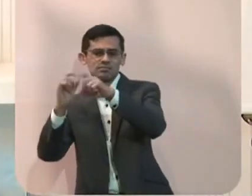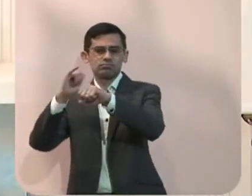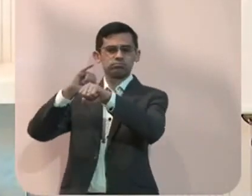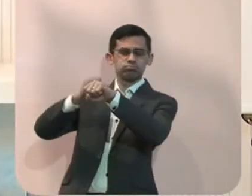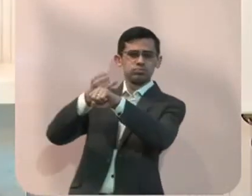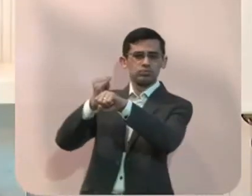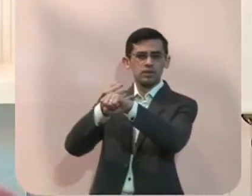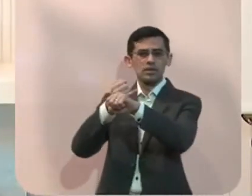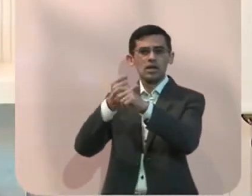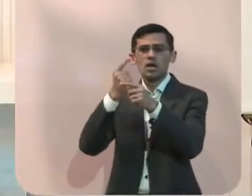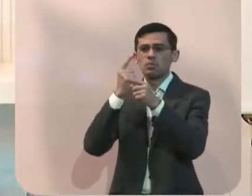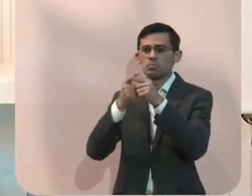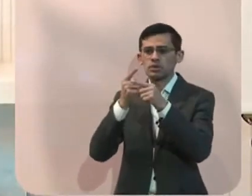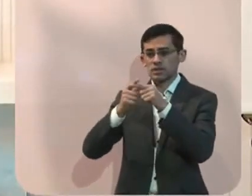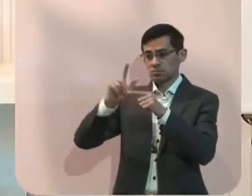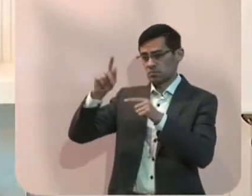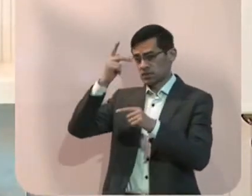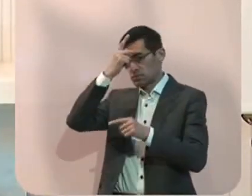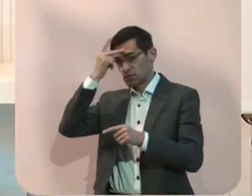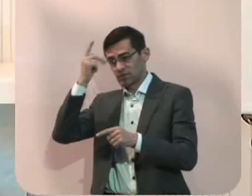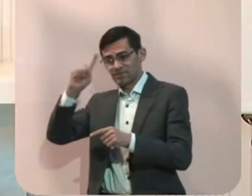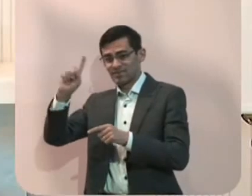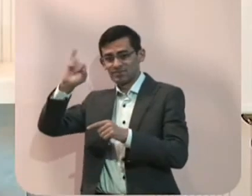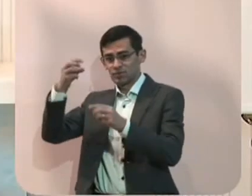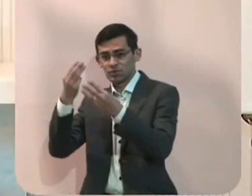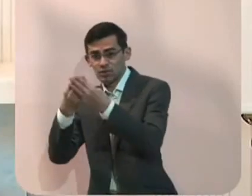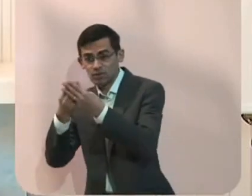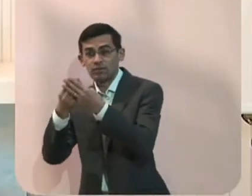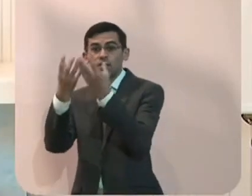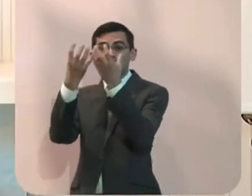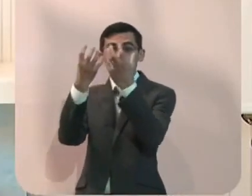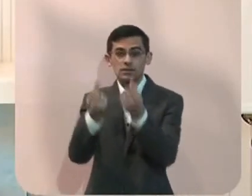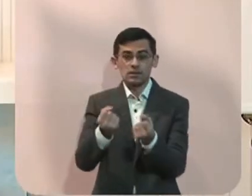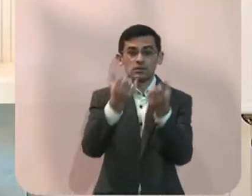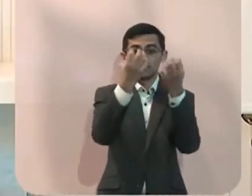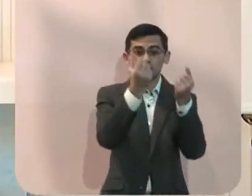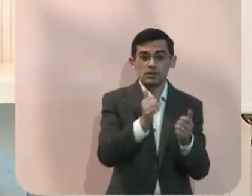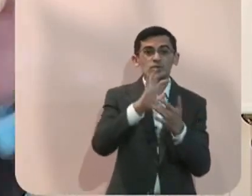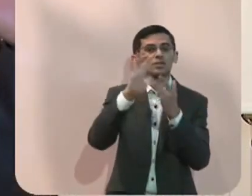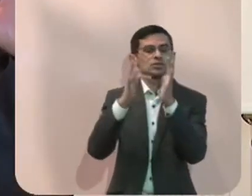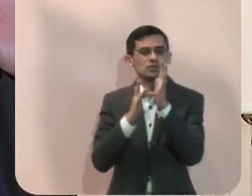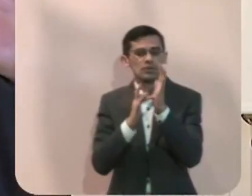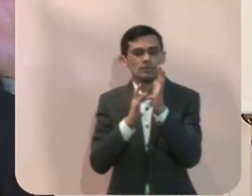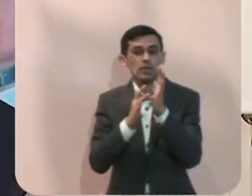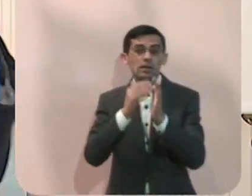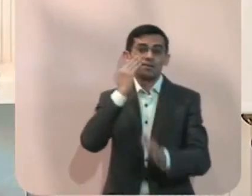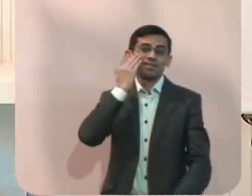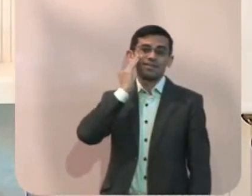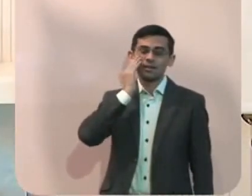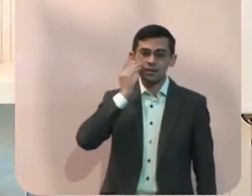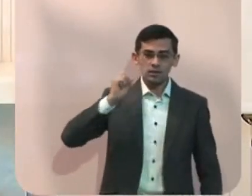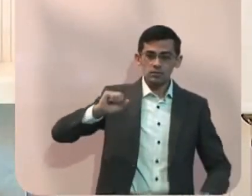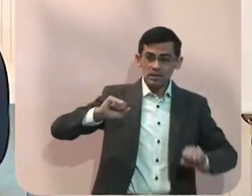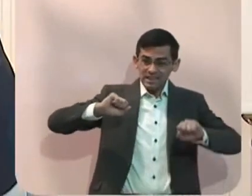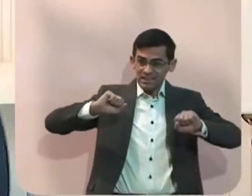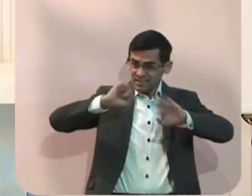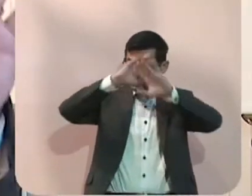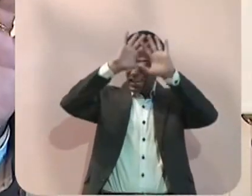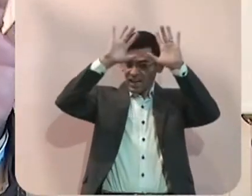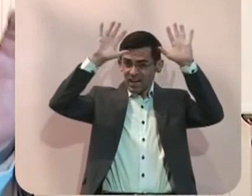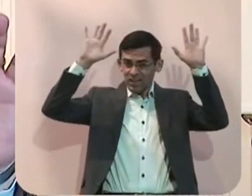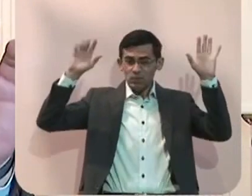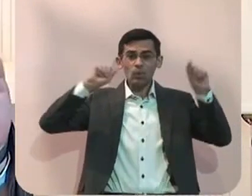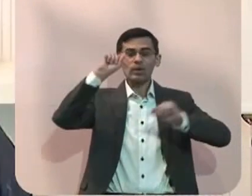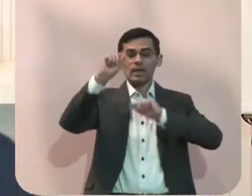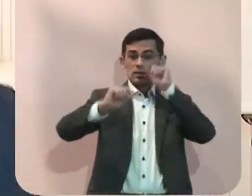Jerusalém, porque os não-judeus estavam se convertendo. Eles entenderam a grande comissão